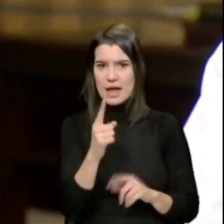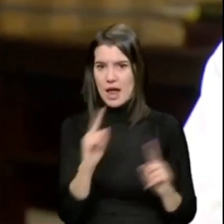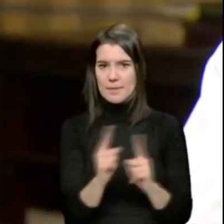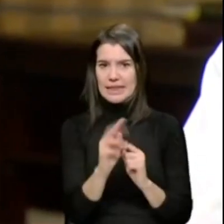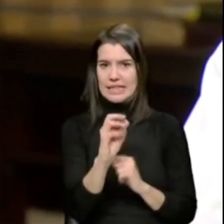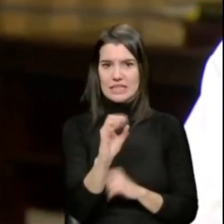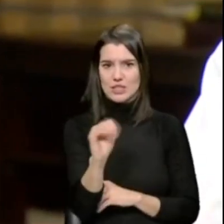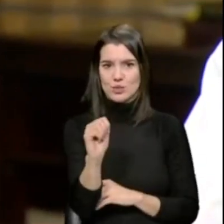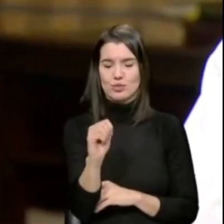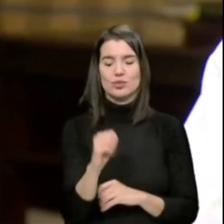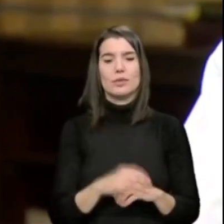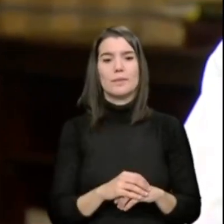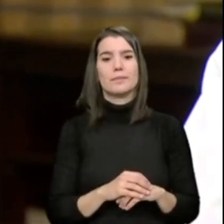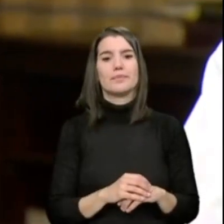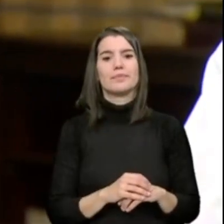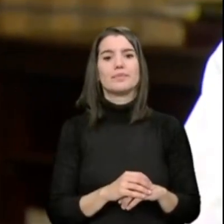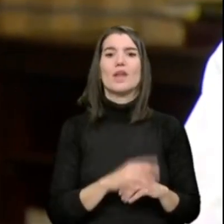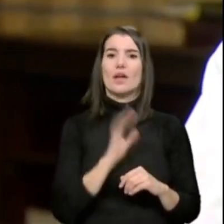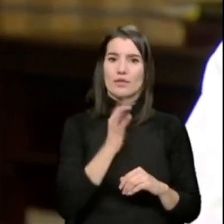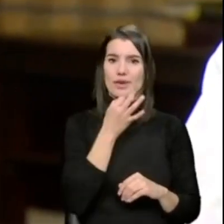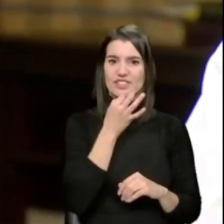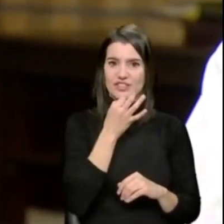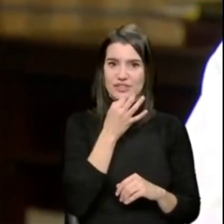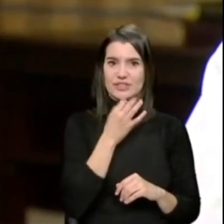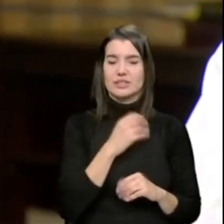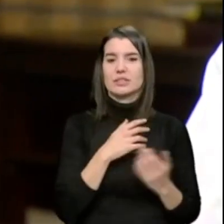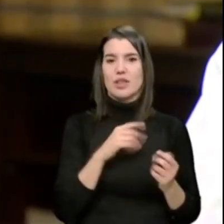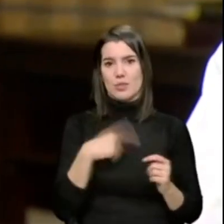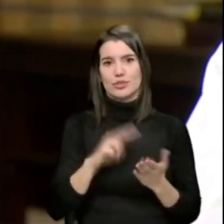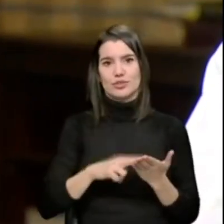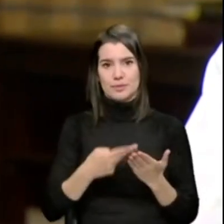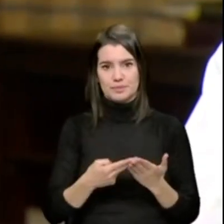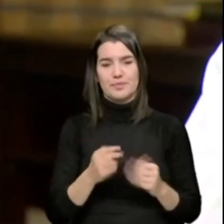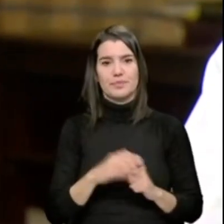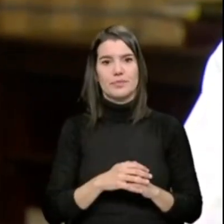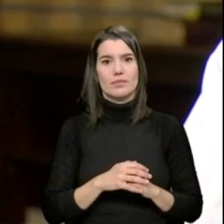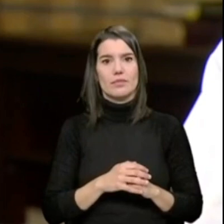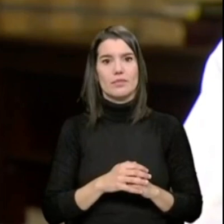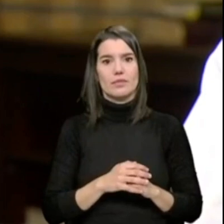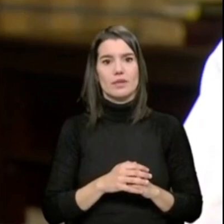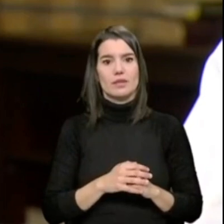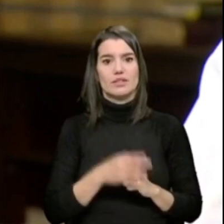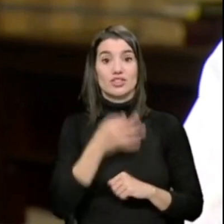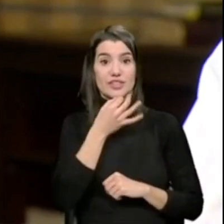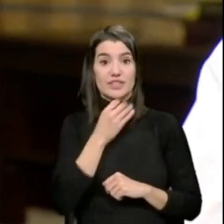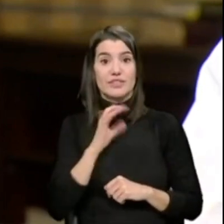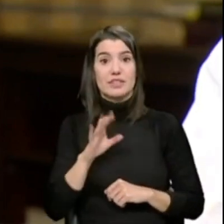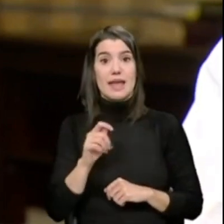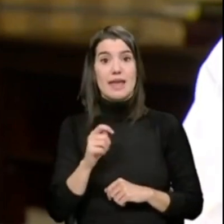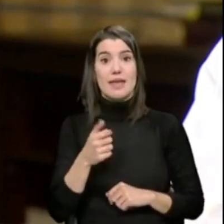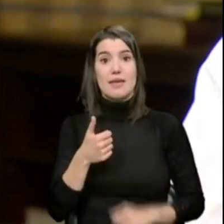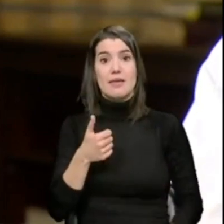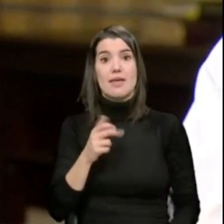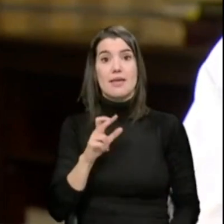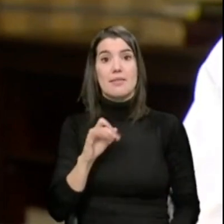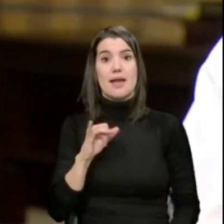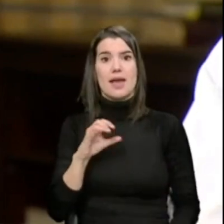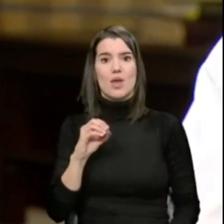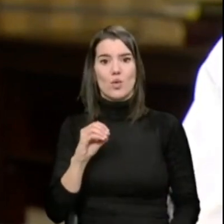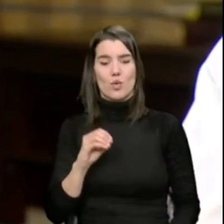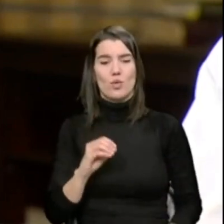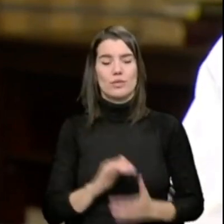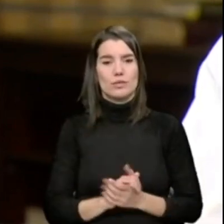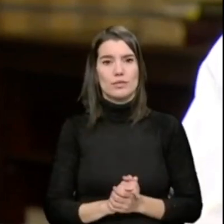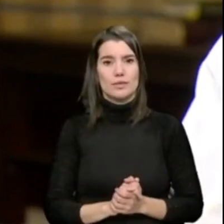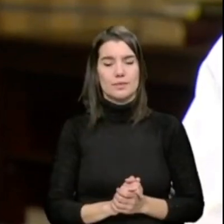30 segundos, em hebraico e vou traduzi-la. Ose shalom bimromav, uyase shalom alenu, veal kol amo